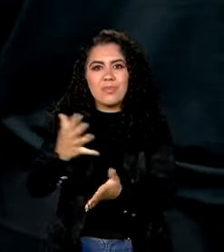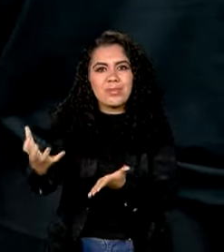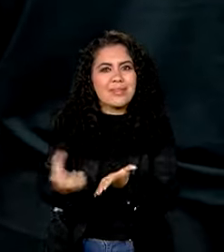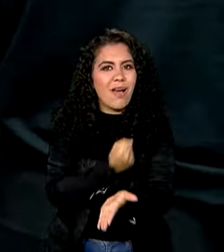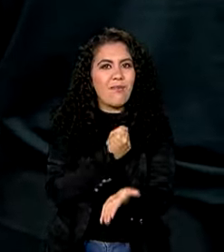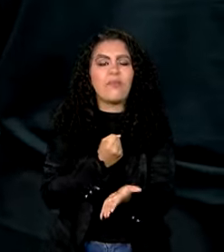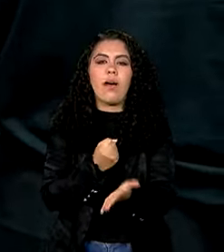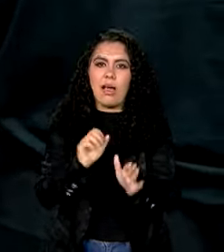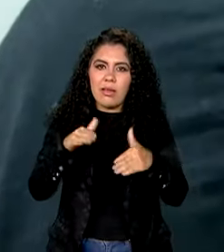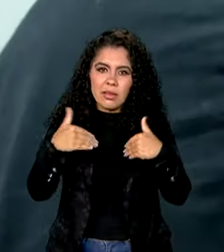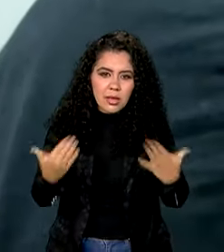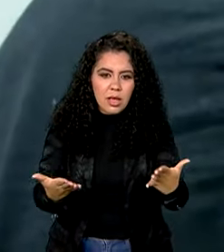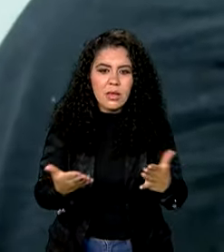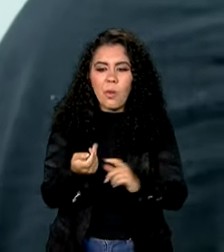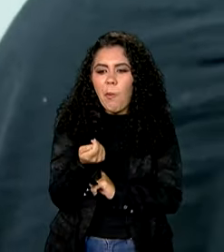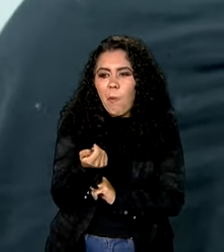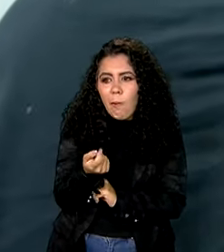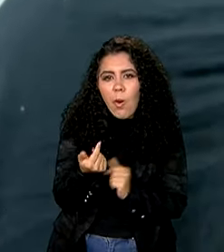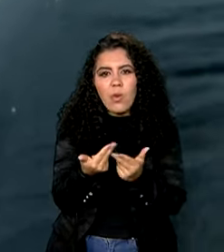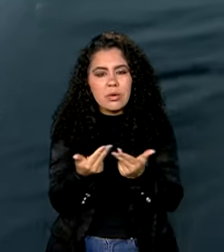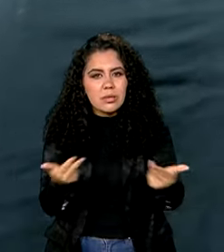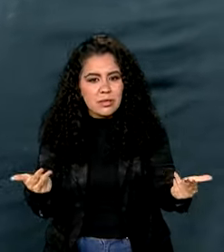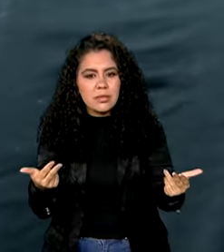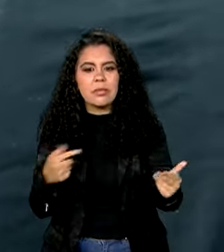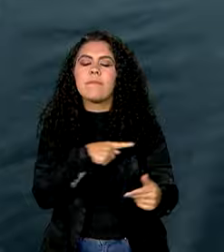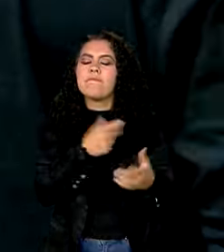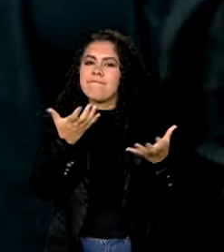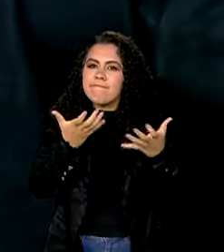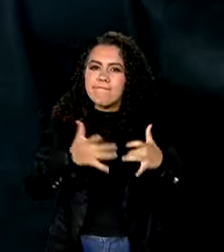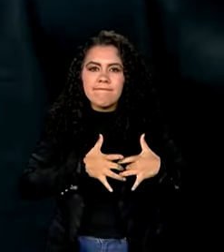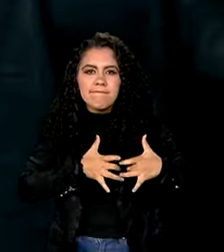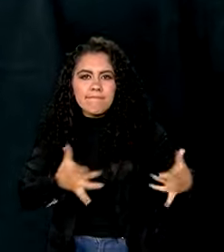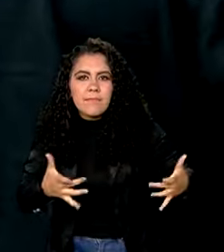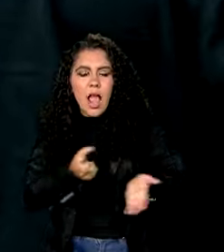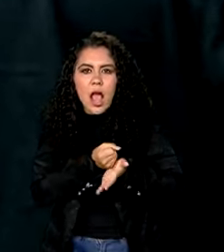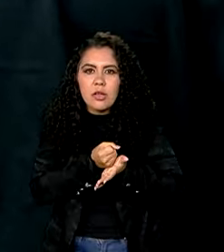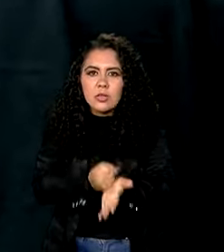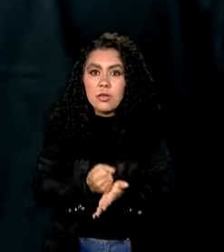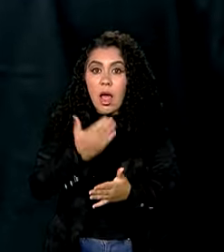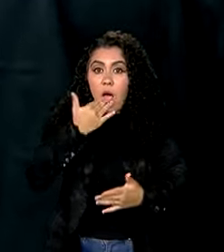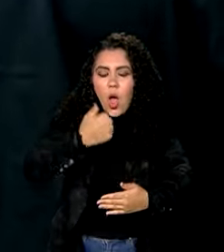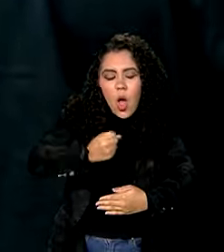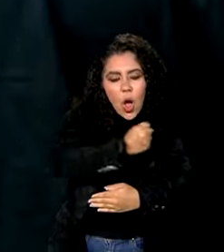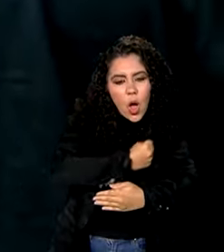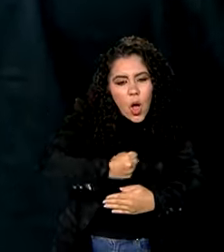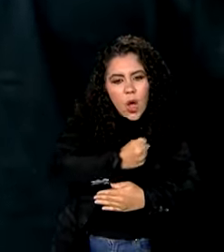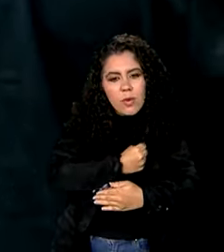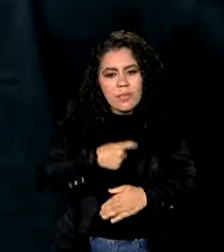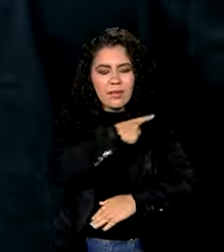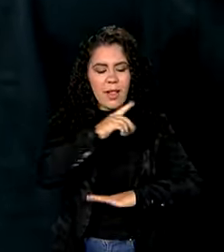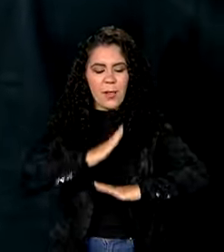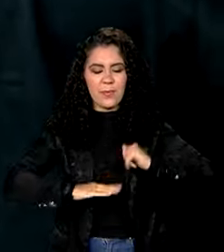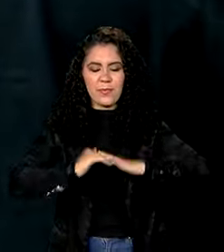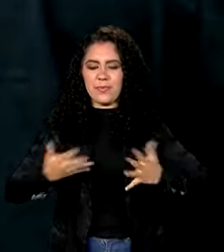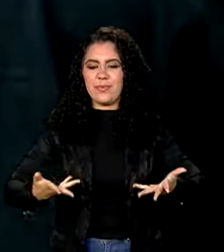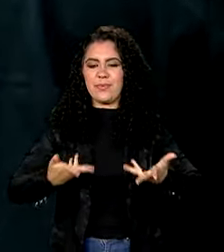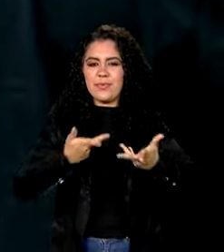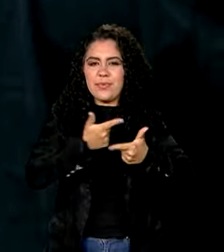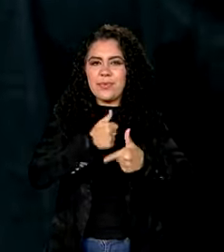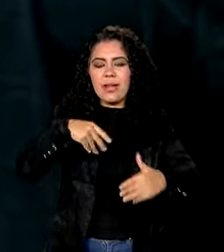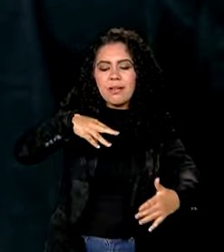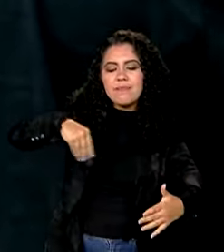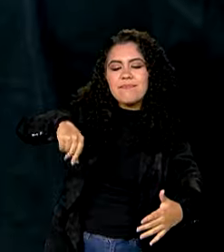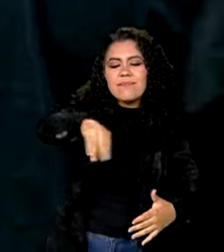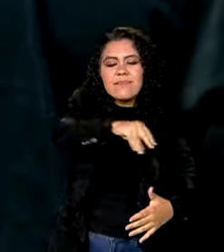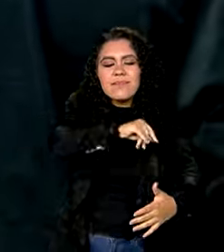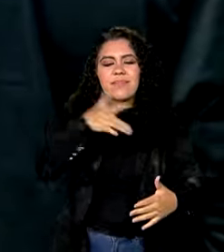E mesmo com tão pouco, ela não deixa de ajudar. Na cozinha do abrigo, ela usa o talento com as panelas e temperos